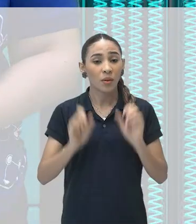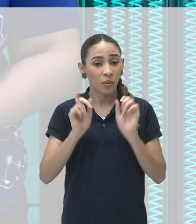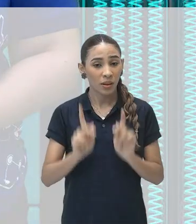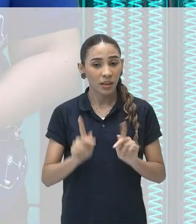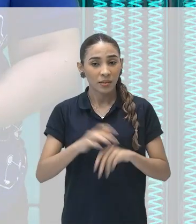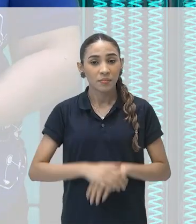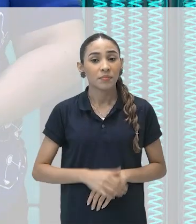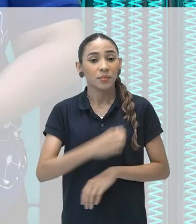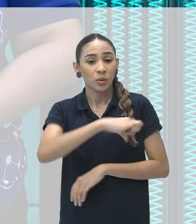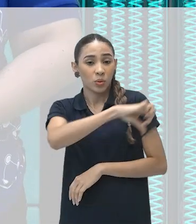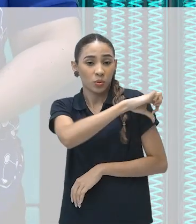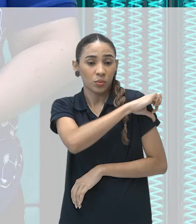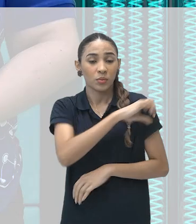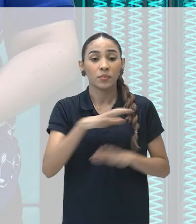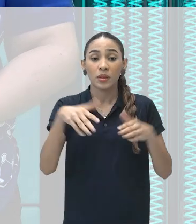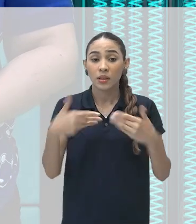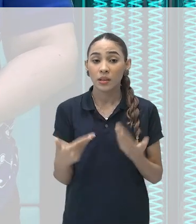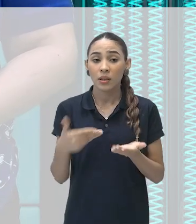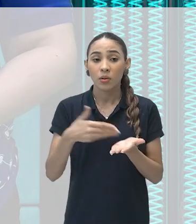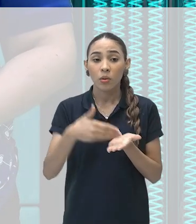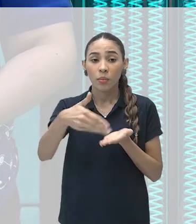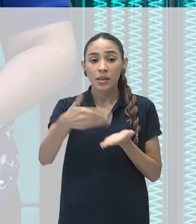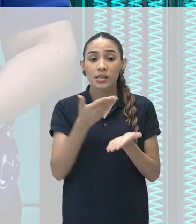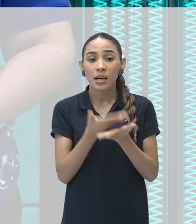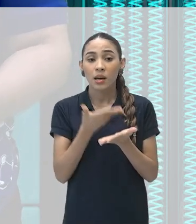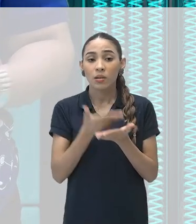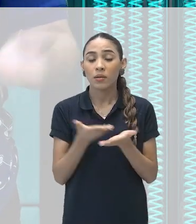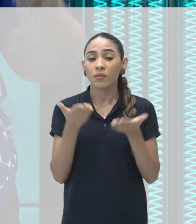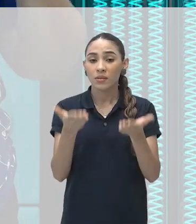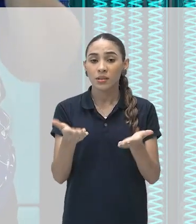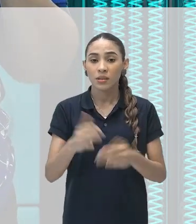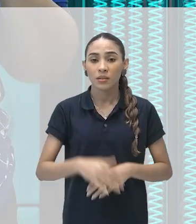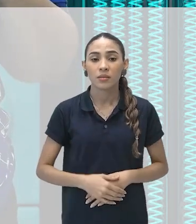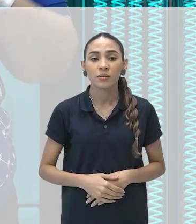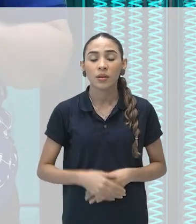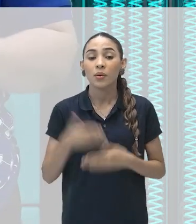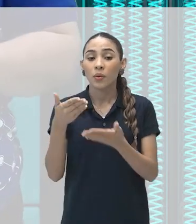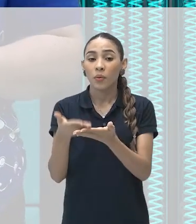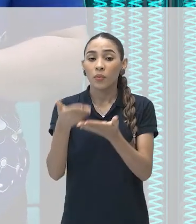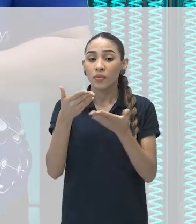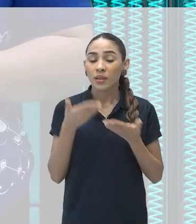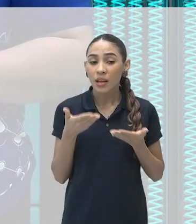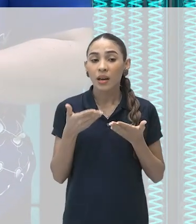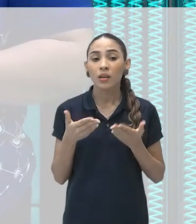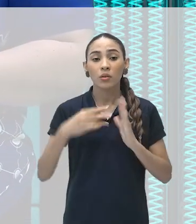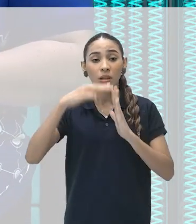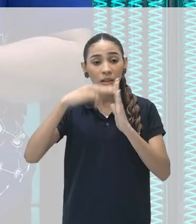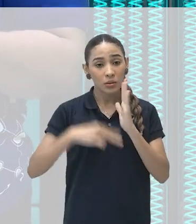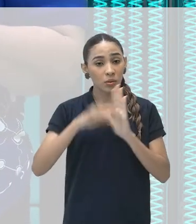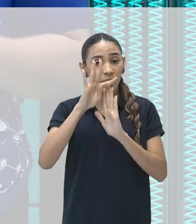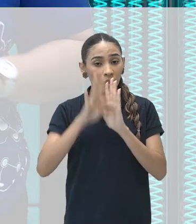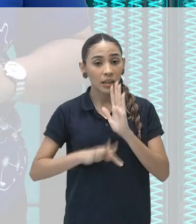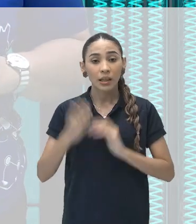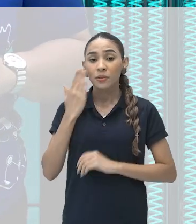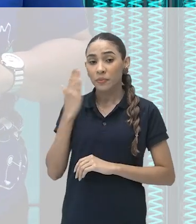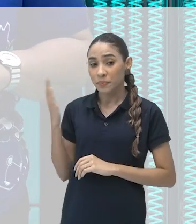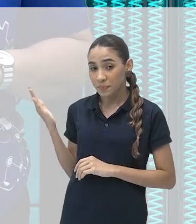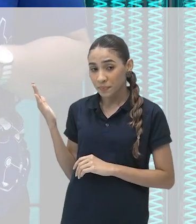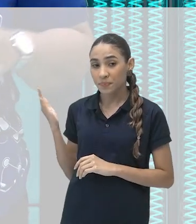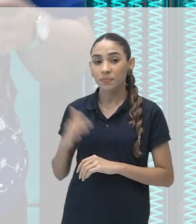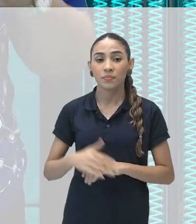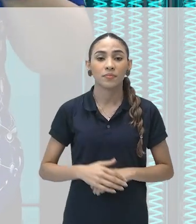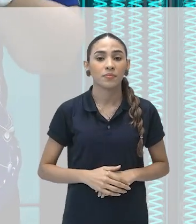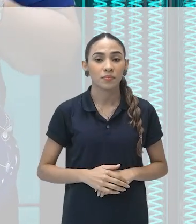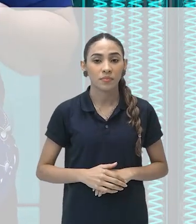Ok, pessoal do 9º ano, então começo esta aula com vocês convidando para a leitura deste texto que está aqui ao meu